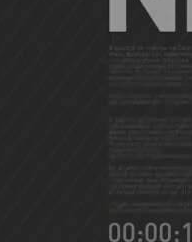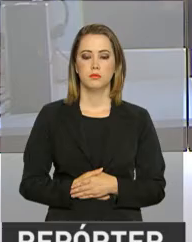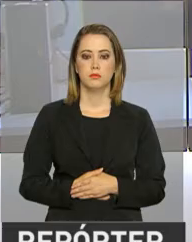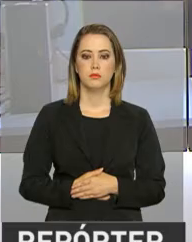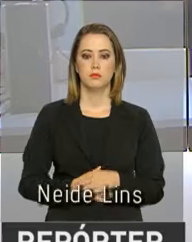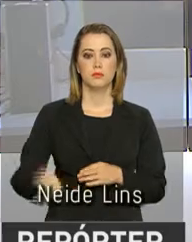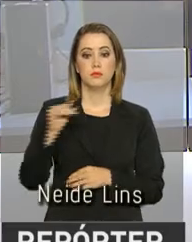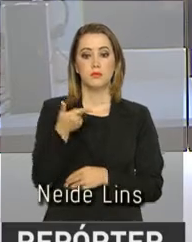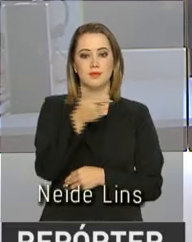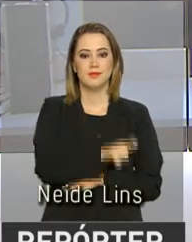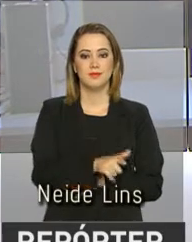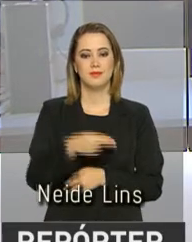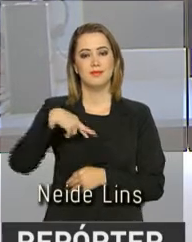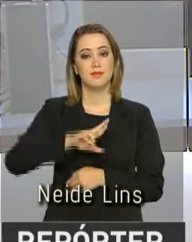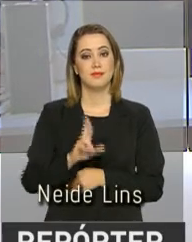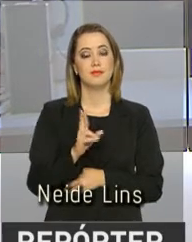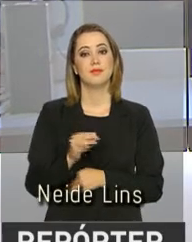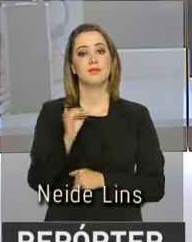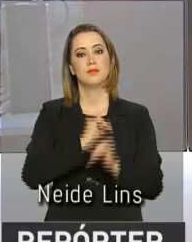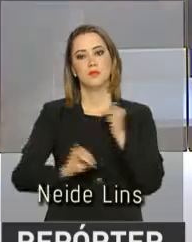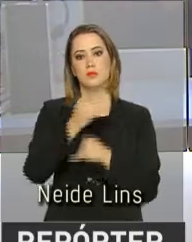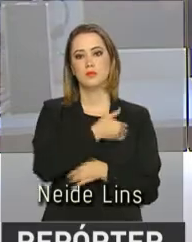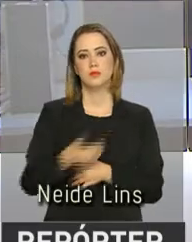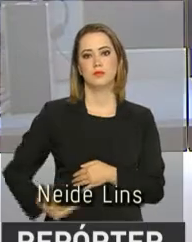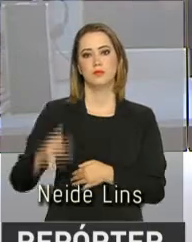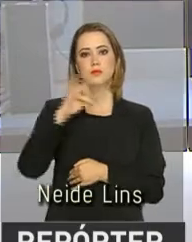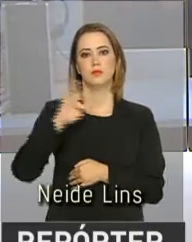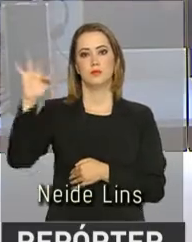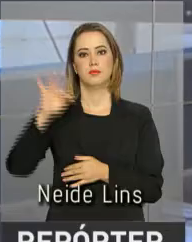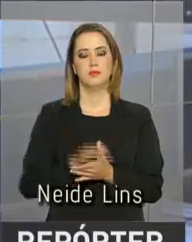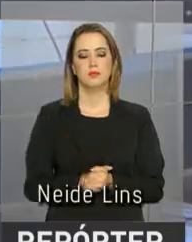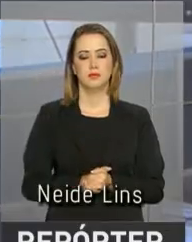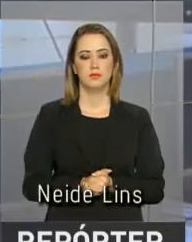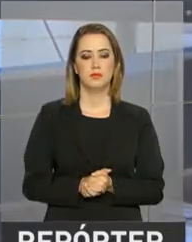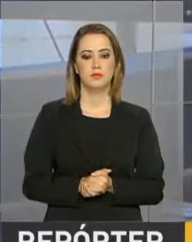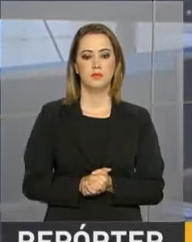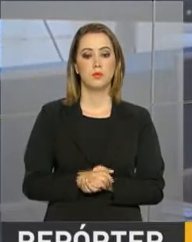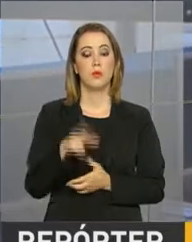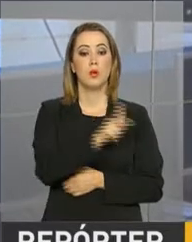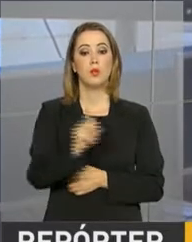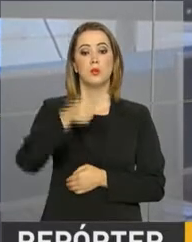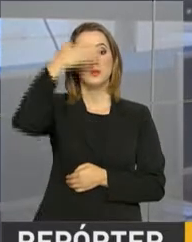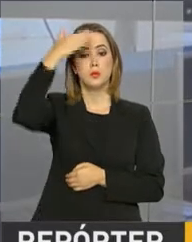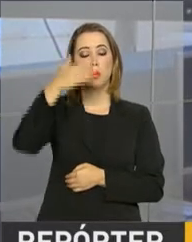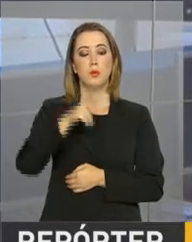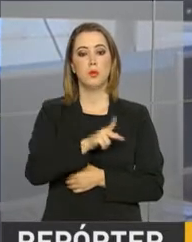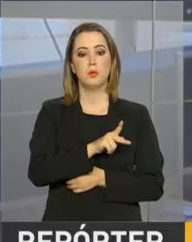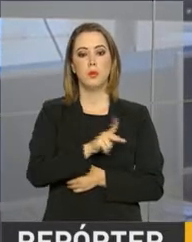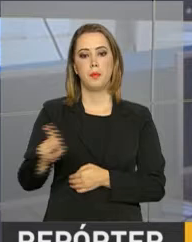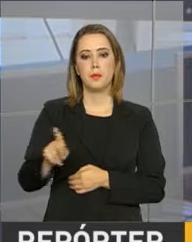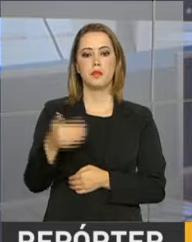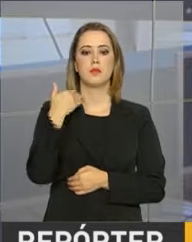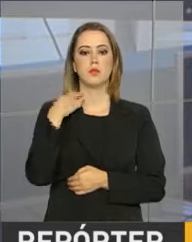estamos de volta com o repórter nbr as notícias do governo federal o presidente do banco central apresentou hoje a